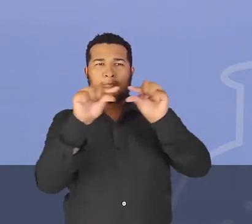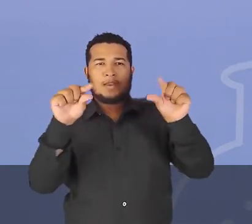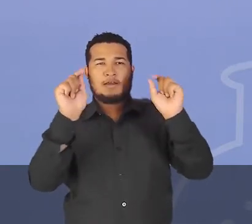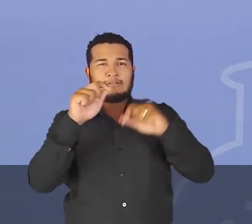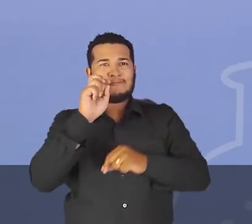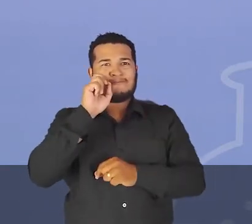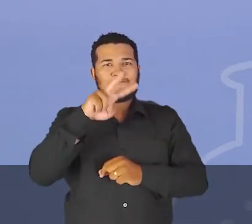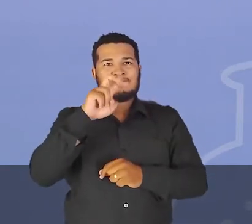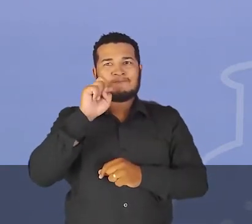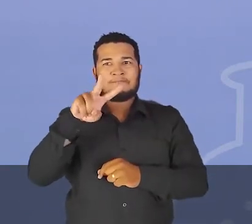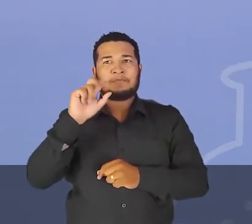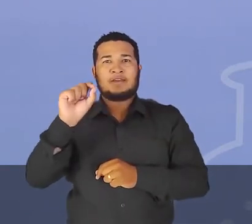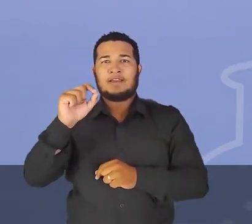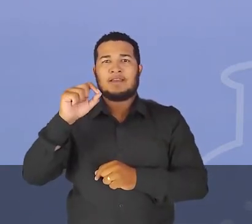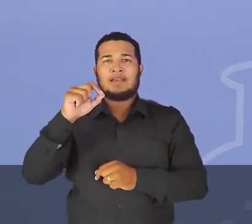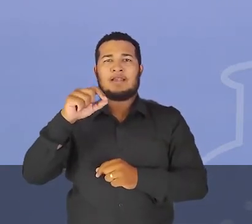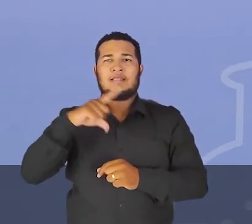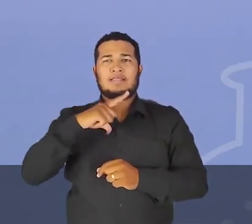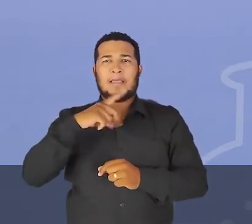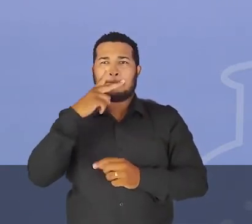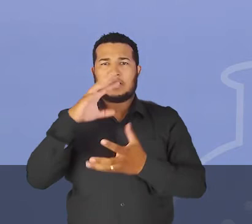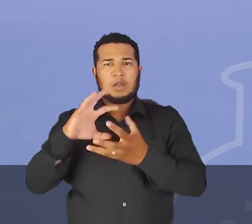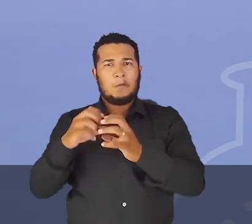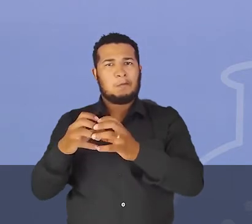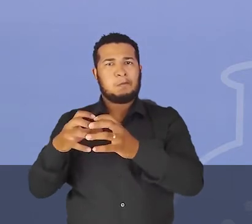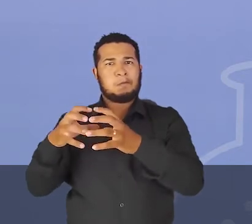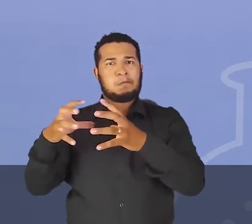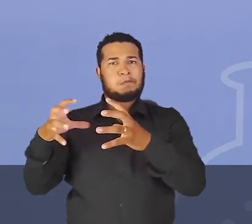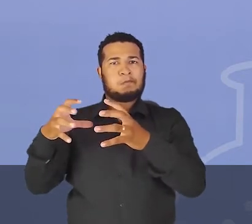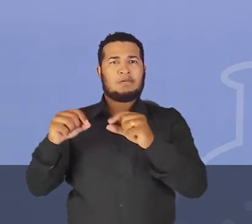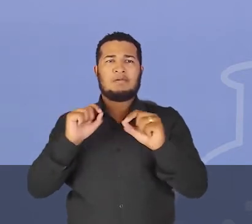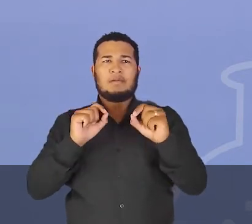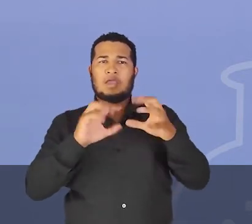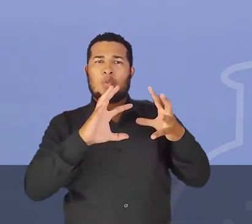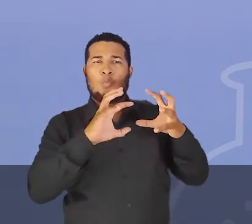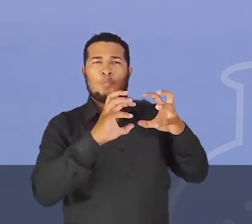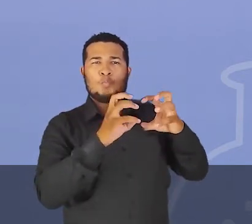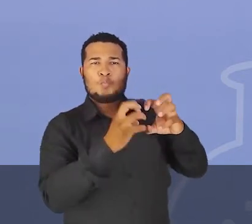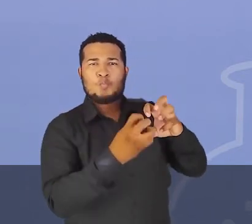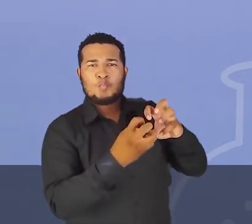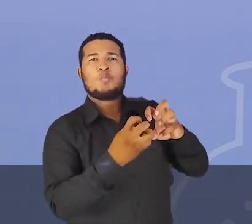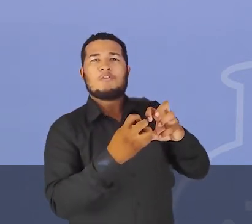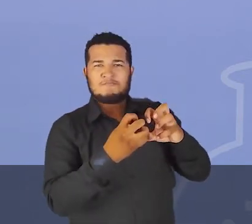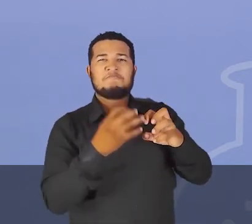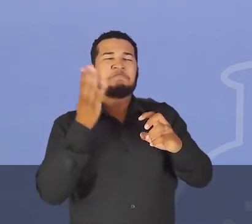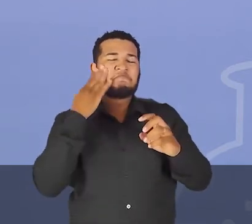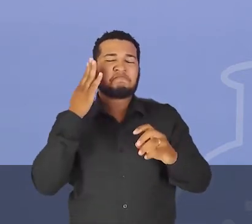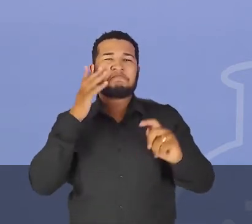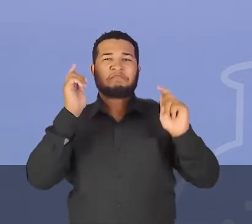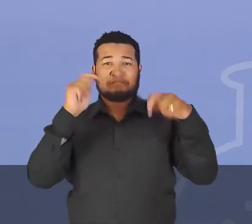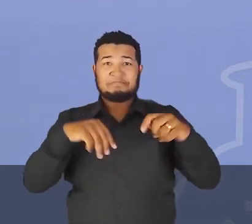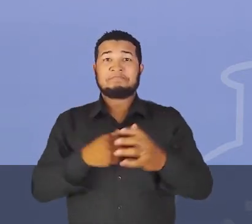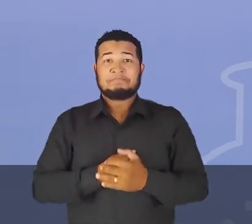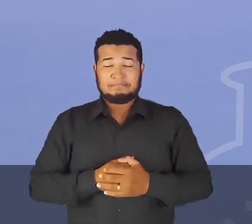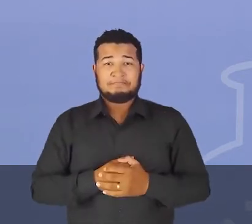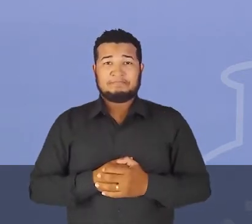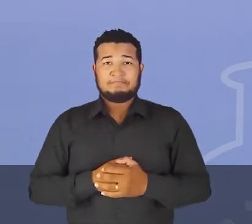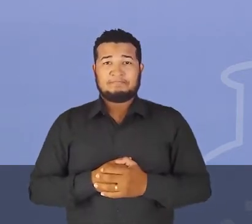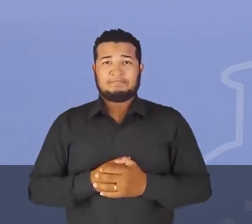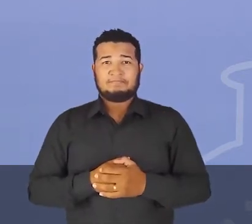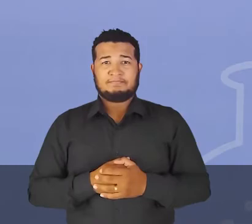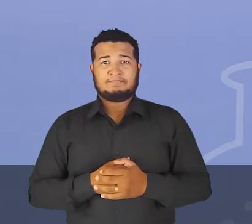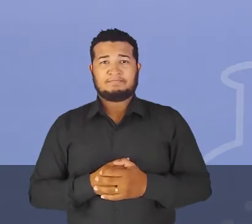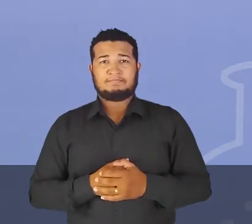ler quem é que está aumentando o NOx, quer dizer, oxidando, e quem é que está diminuindo o NOx, quer dizer,